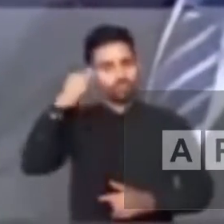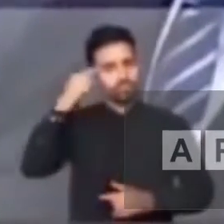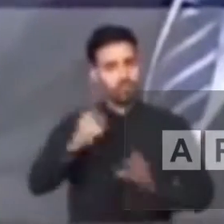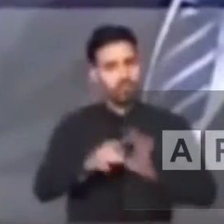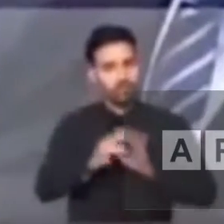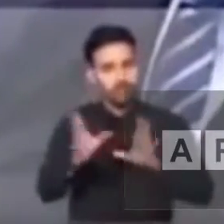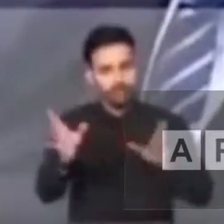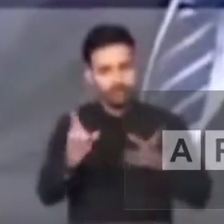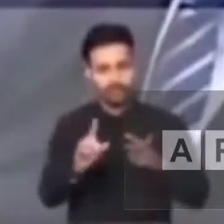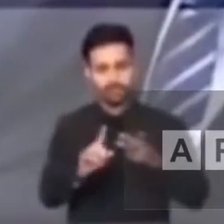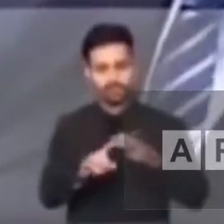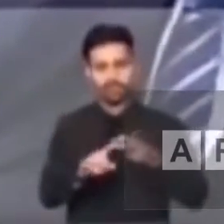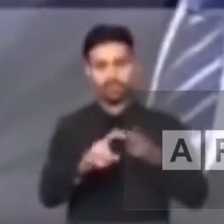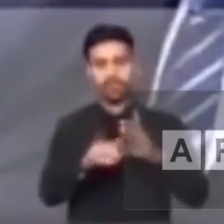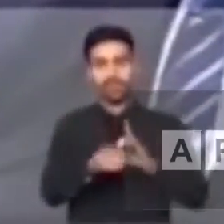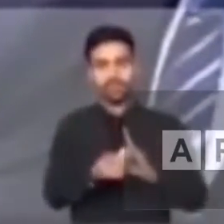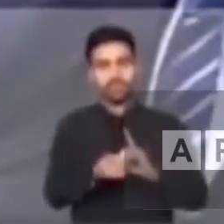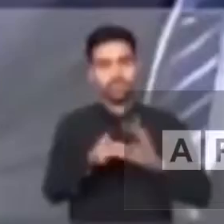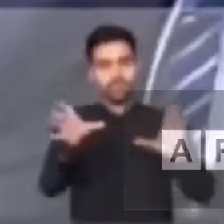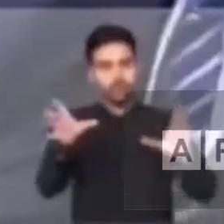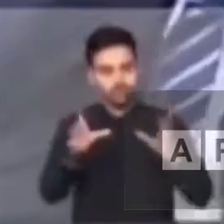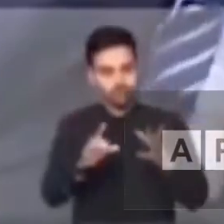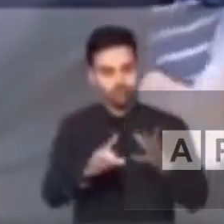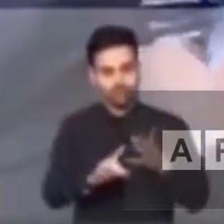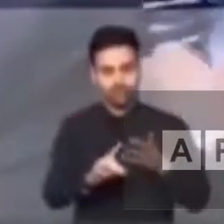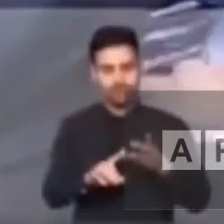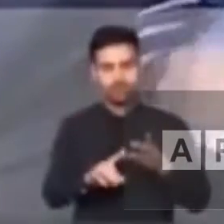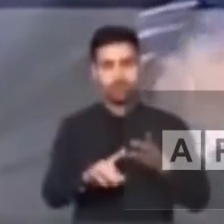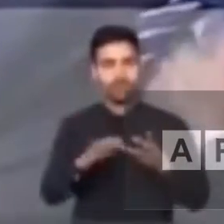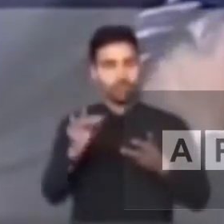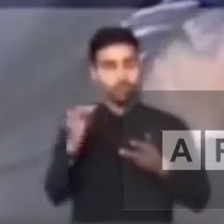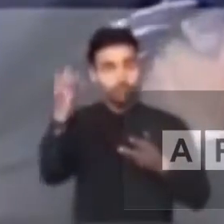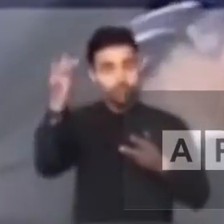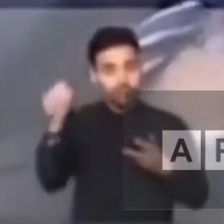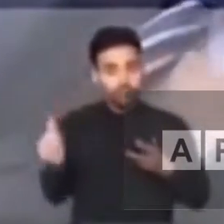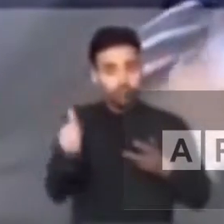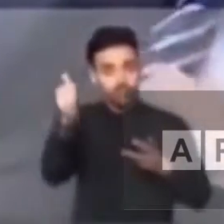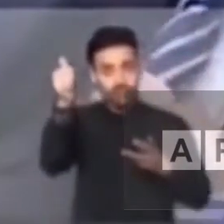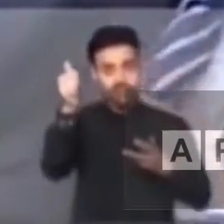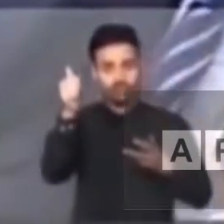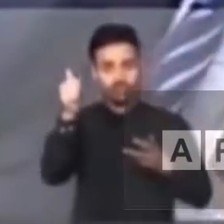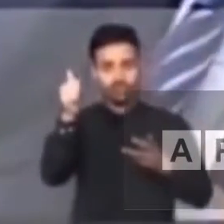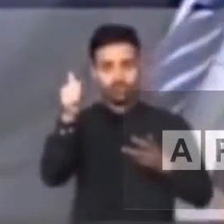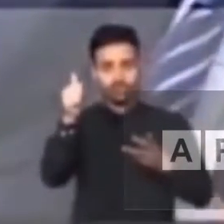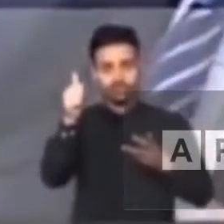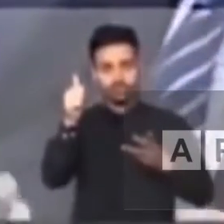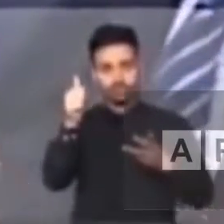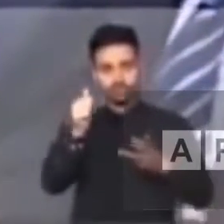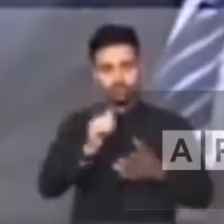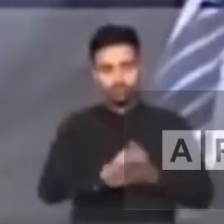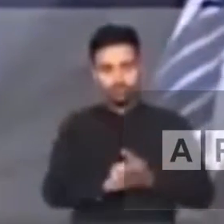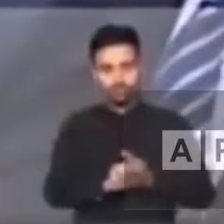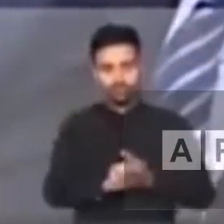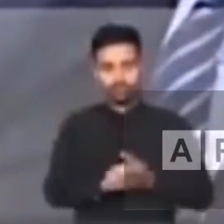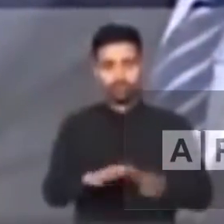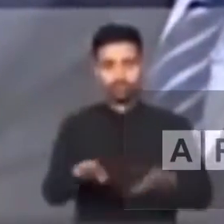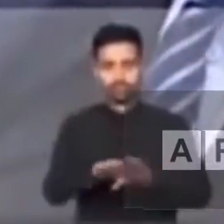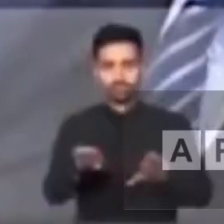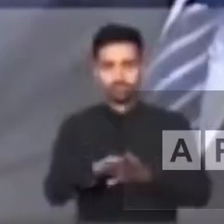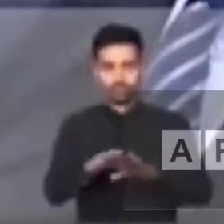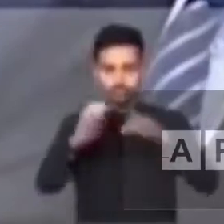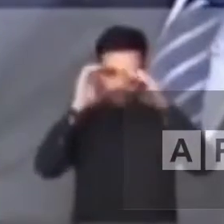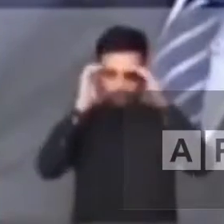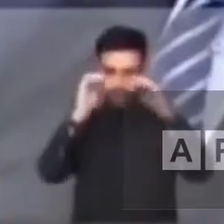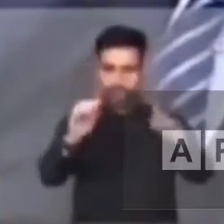pela democracia, por um futuro melhor, futuro melhor. Em honra